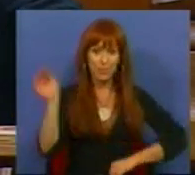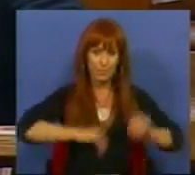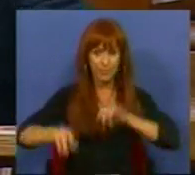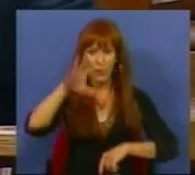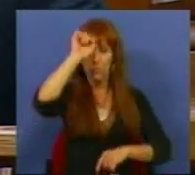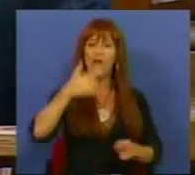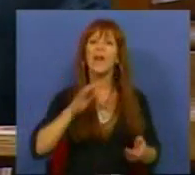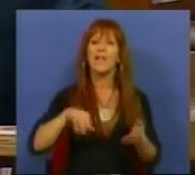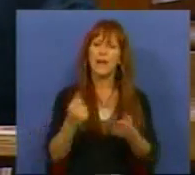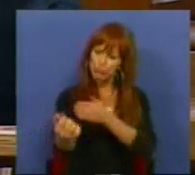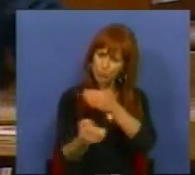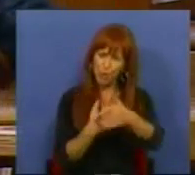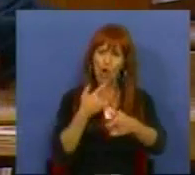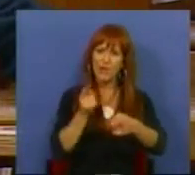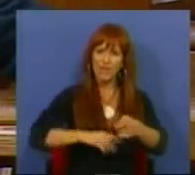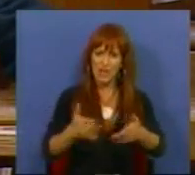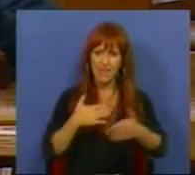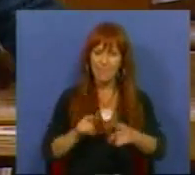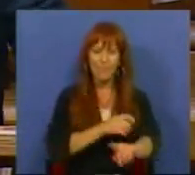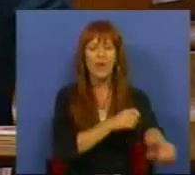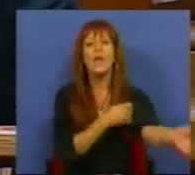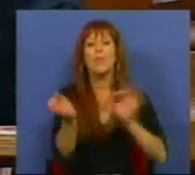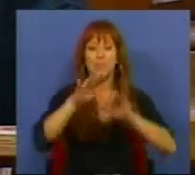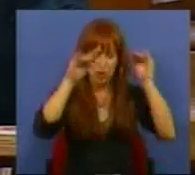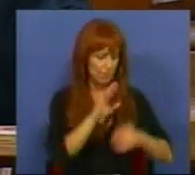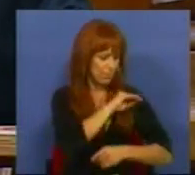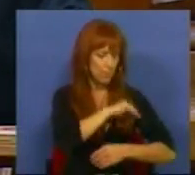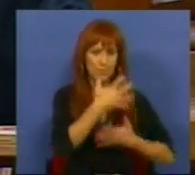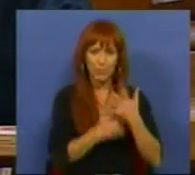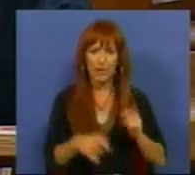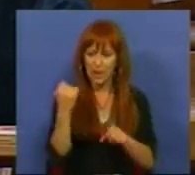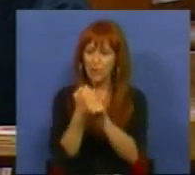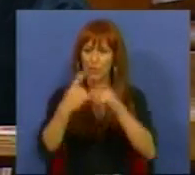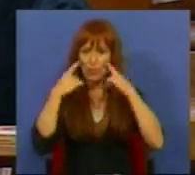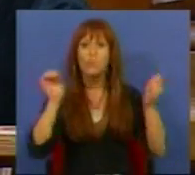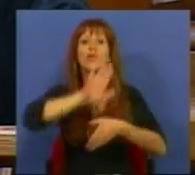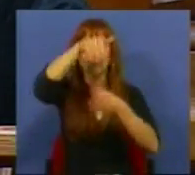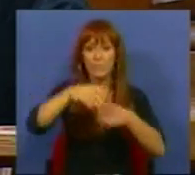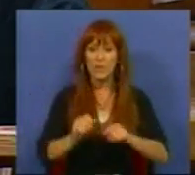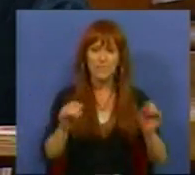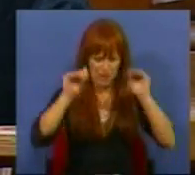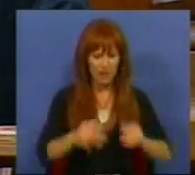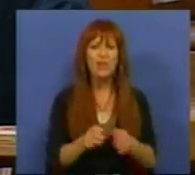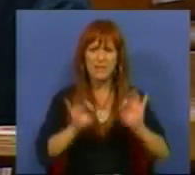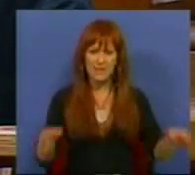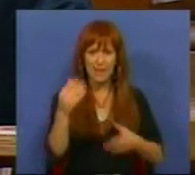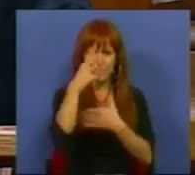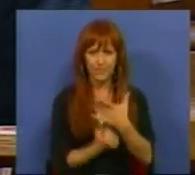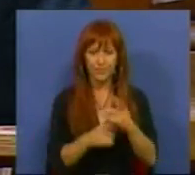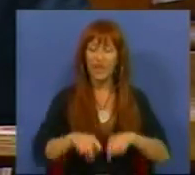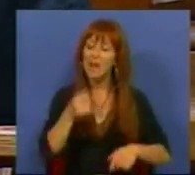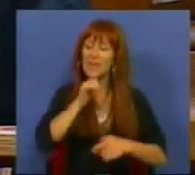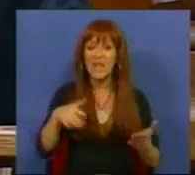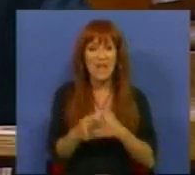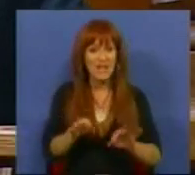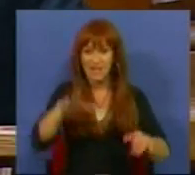o Governo quer o dinheiro de volta e prepara-se para reduzir os salários na função pública, incluindo os mais baixos. Esta medida